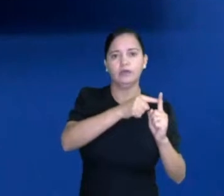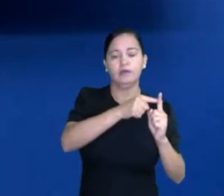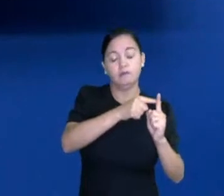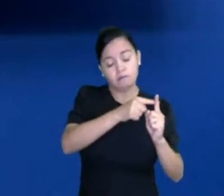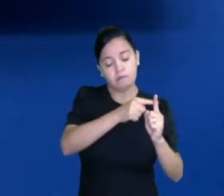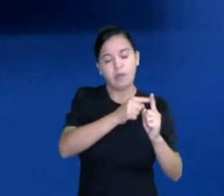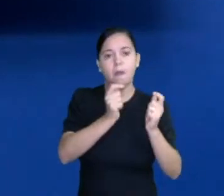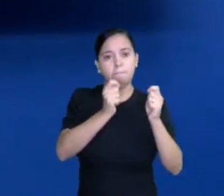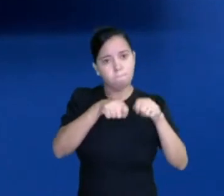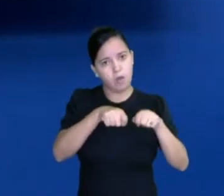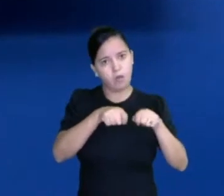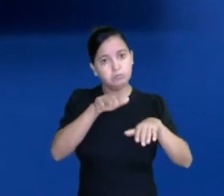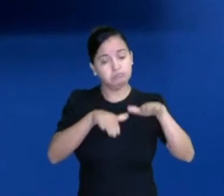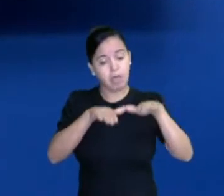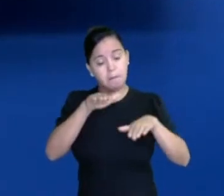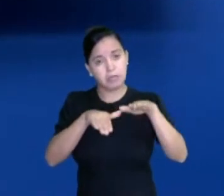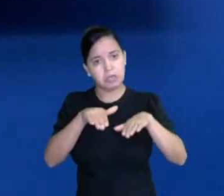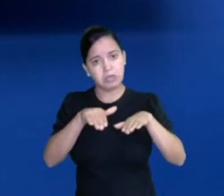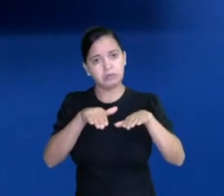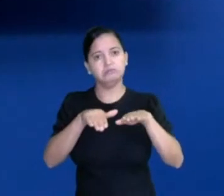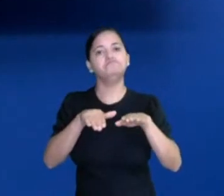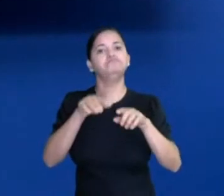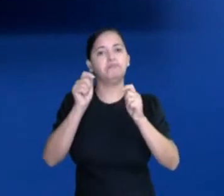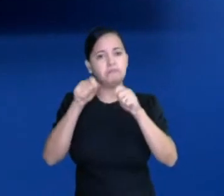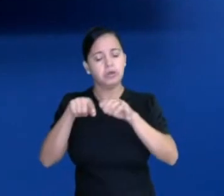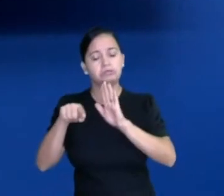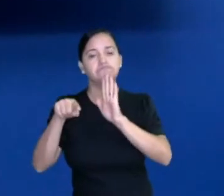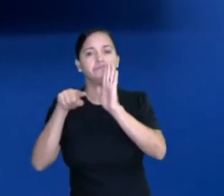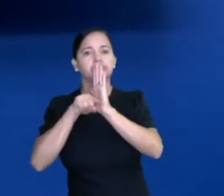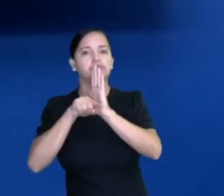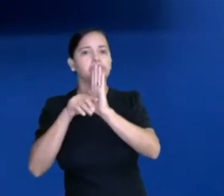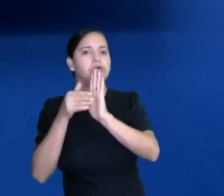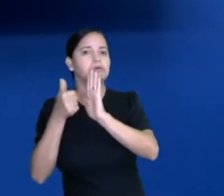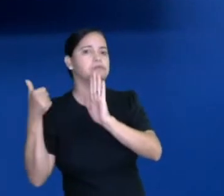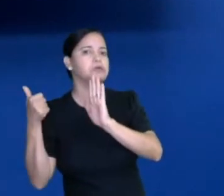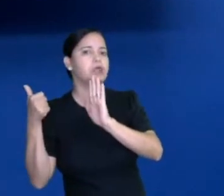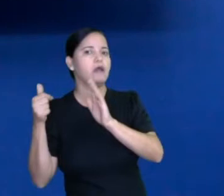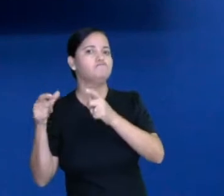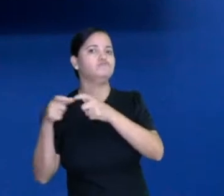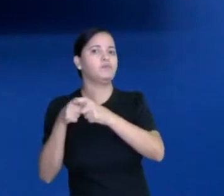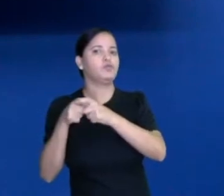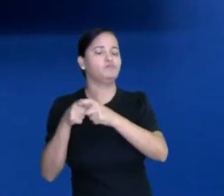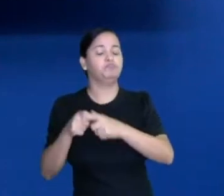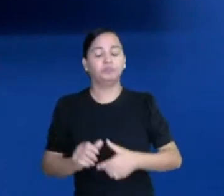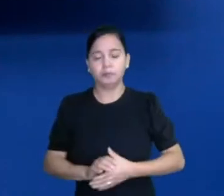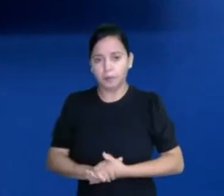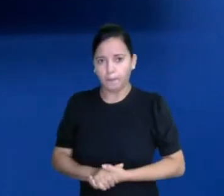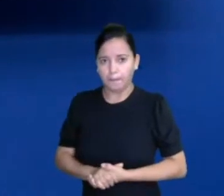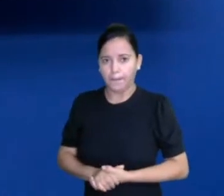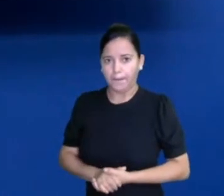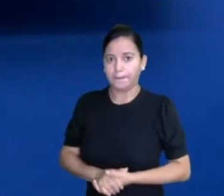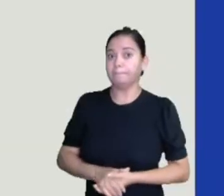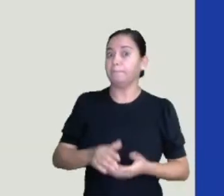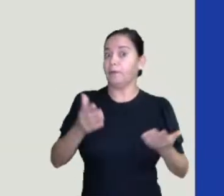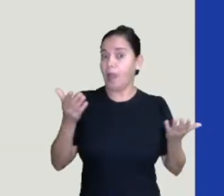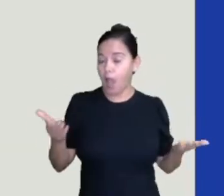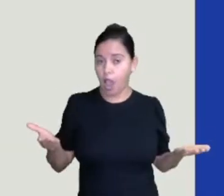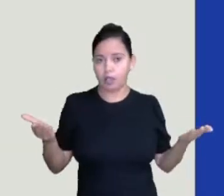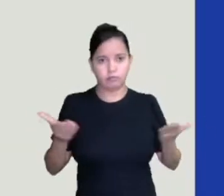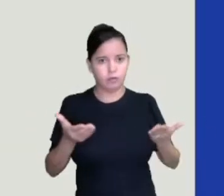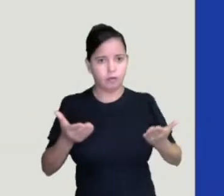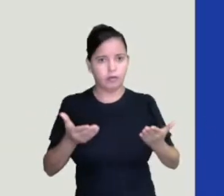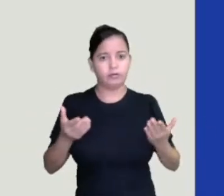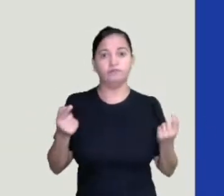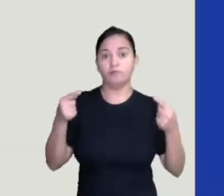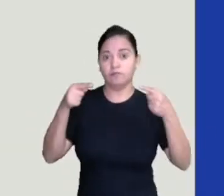mesmo tempo, dependendo da situação, eu posso subtrair e reduzir esse valor, beleza? Então, vamos às ideias associadas à